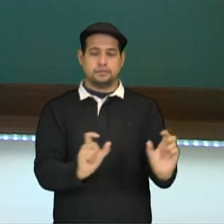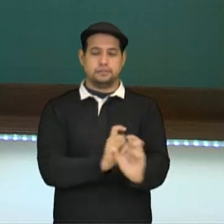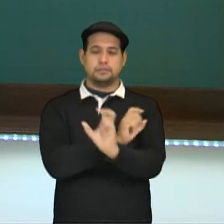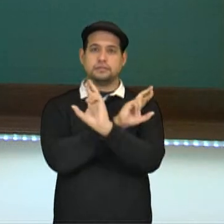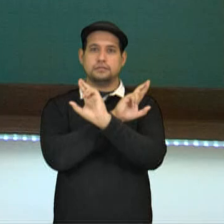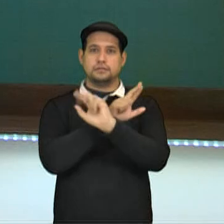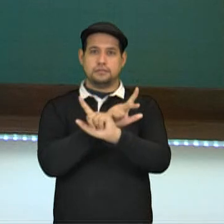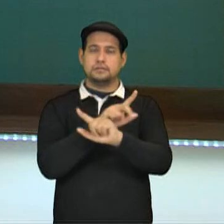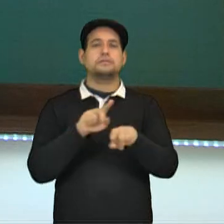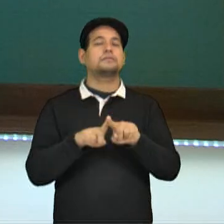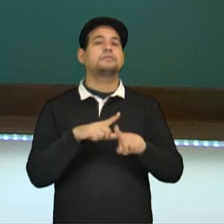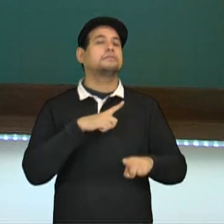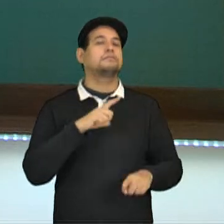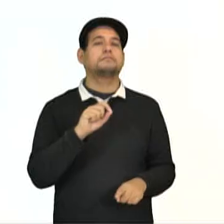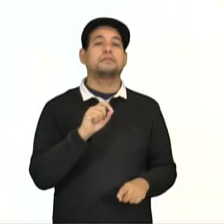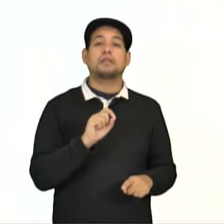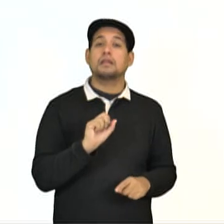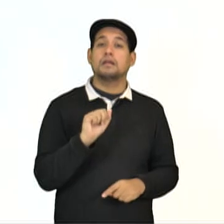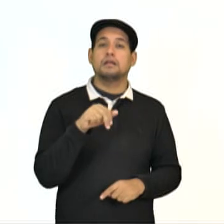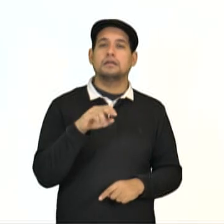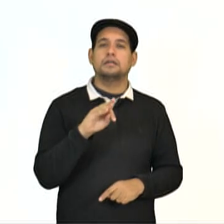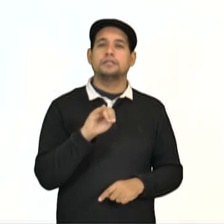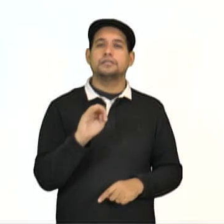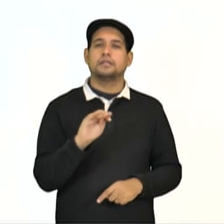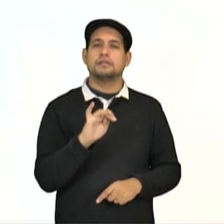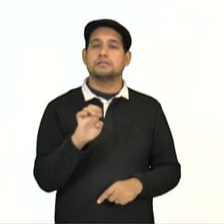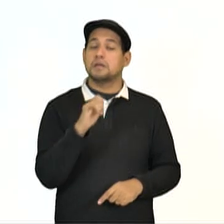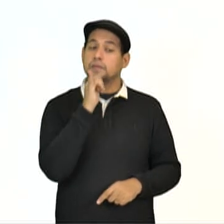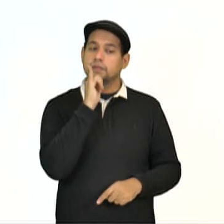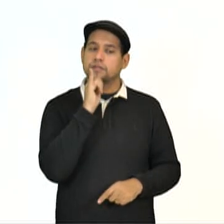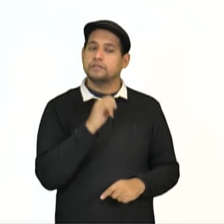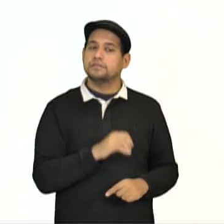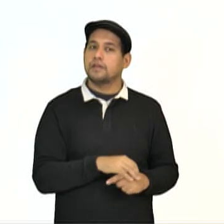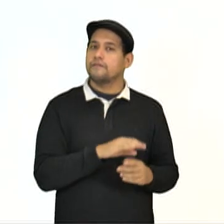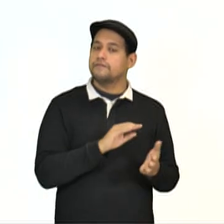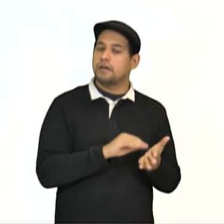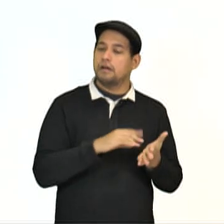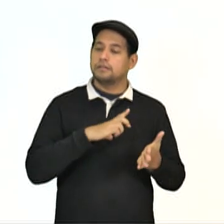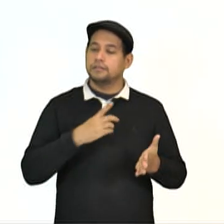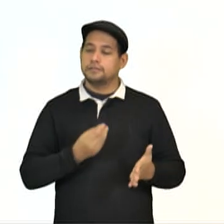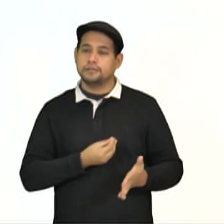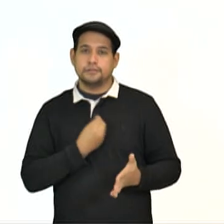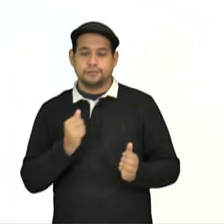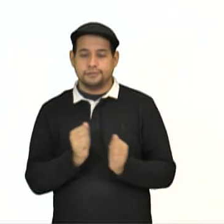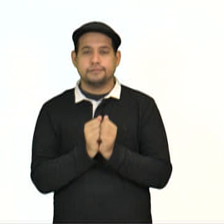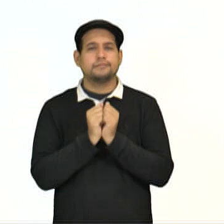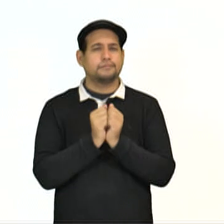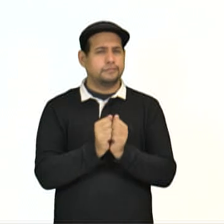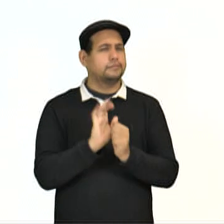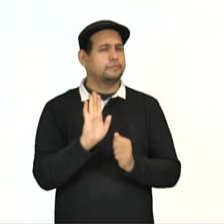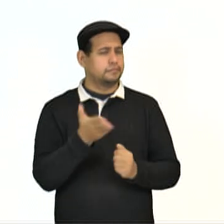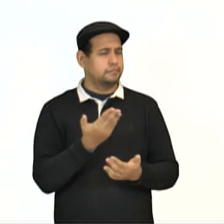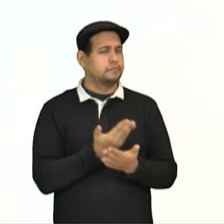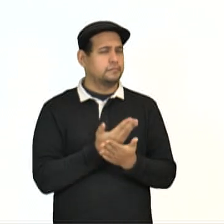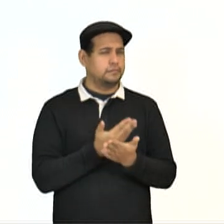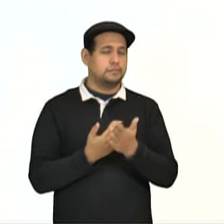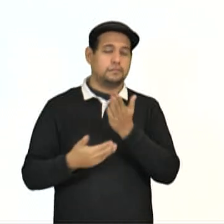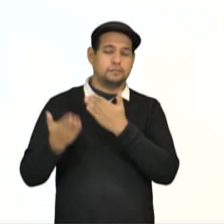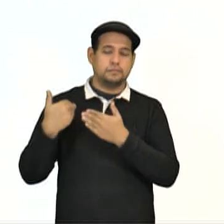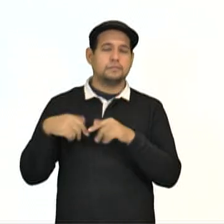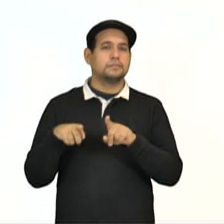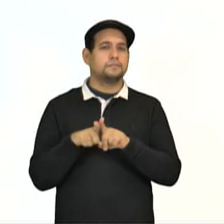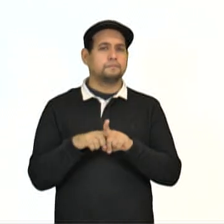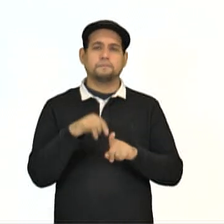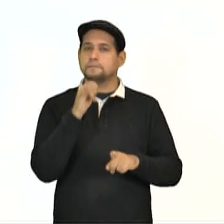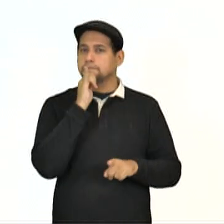Então, encontramos aqui a antítese em ausência e presença. Nós já estudamos essa figura de linguagem, né?